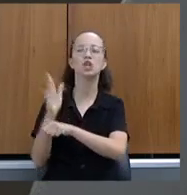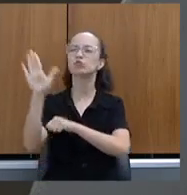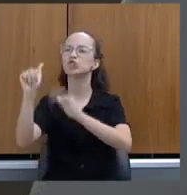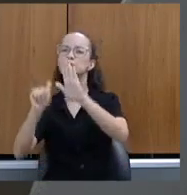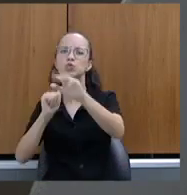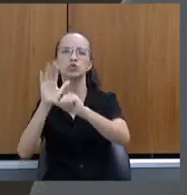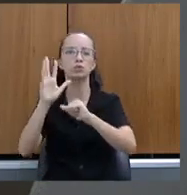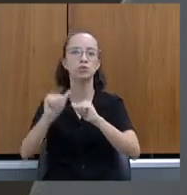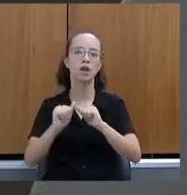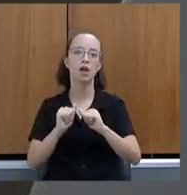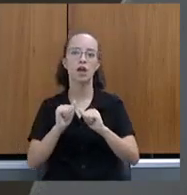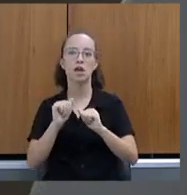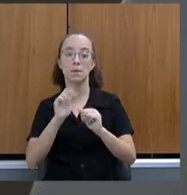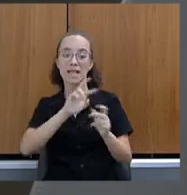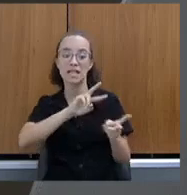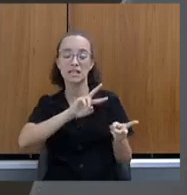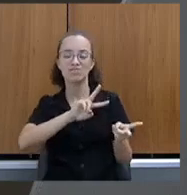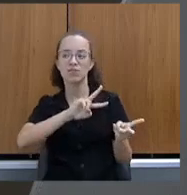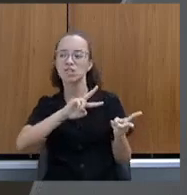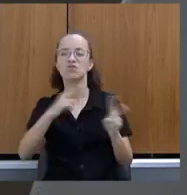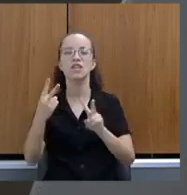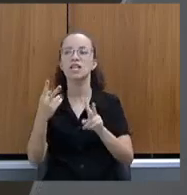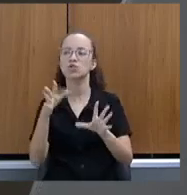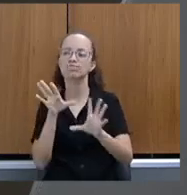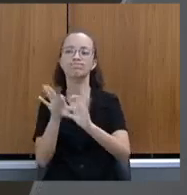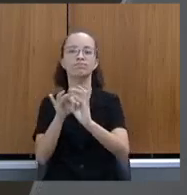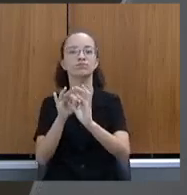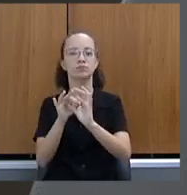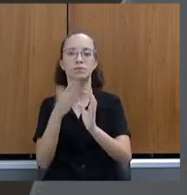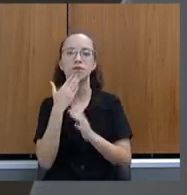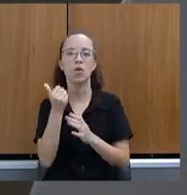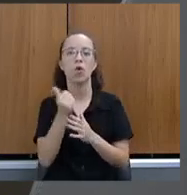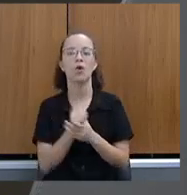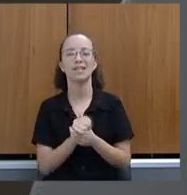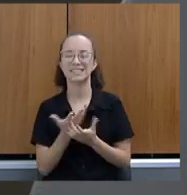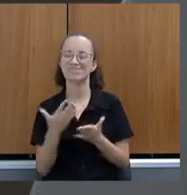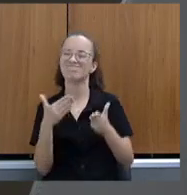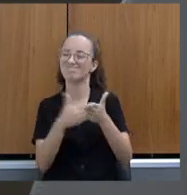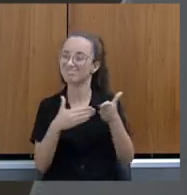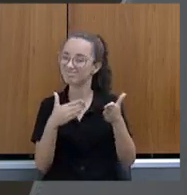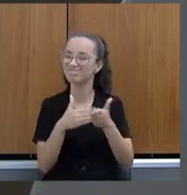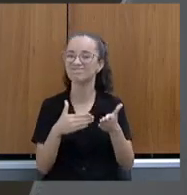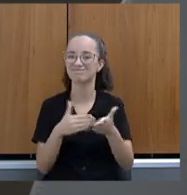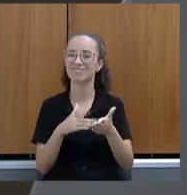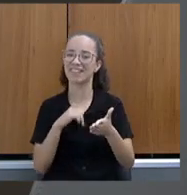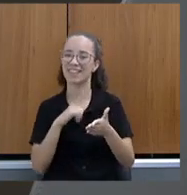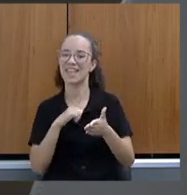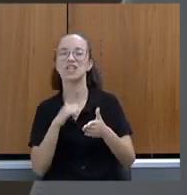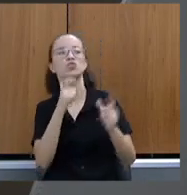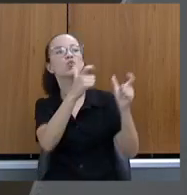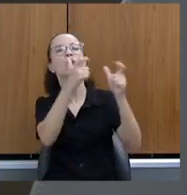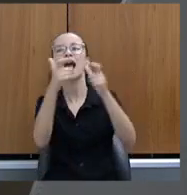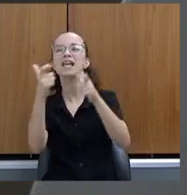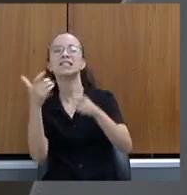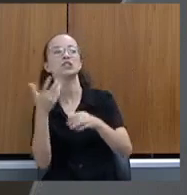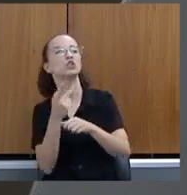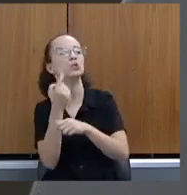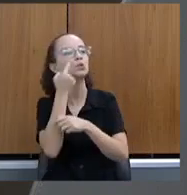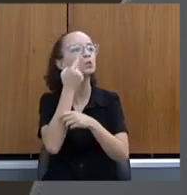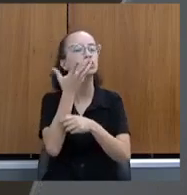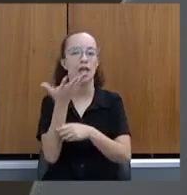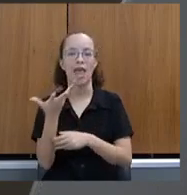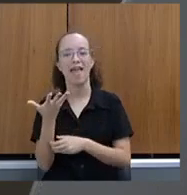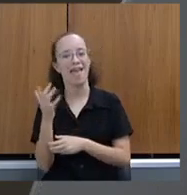que eles não presentes mas que seja uma transferência mais direta né que é isso também que dificulta com que o dinheiro chegue nos lugares né um processo